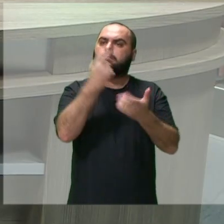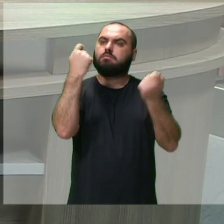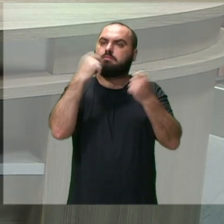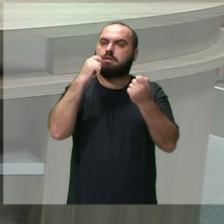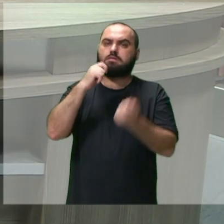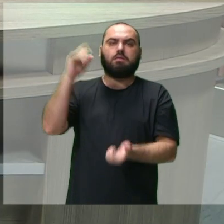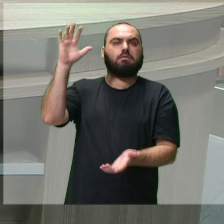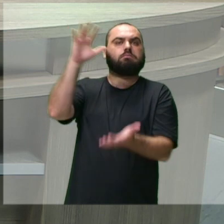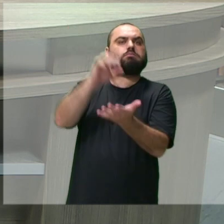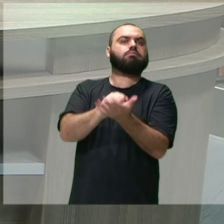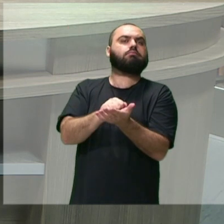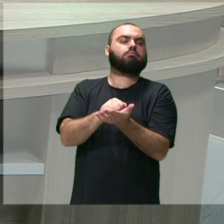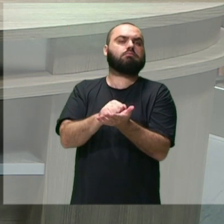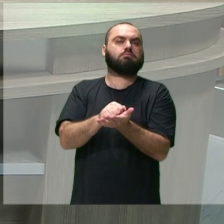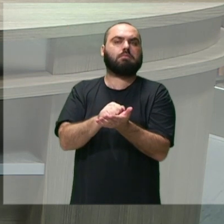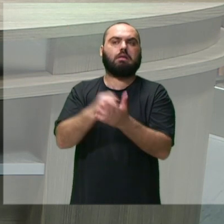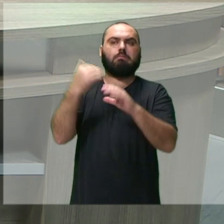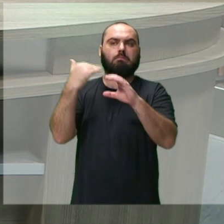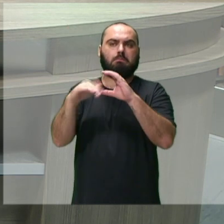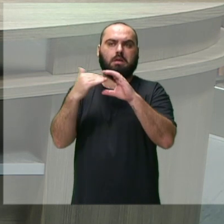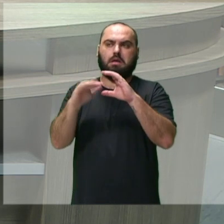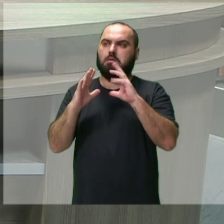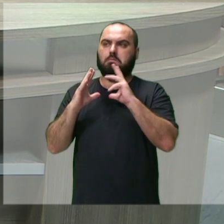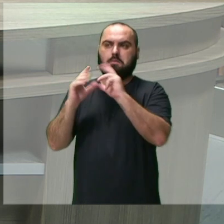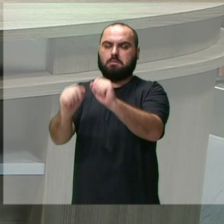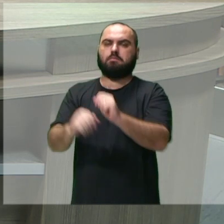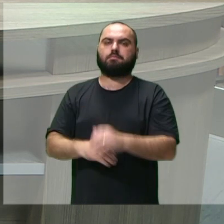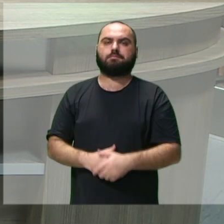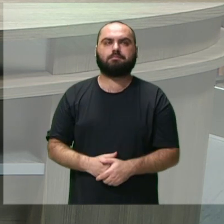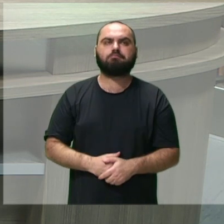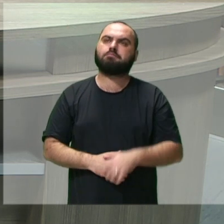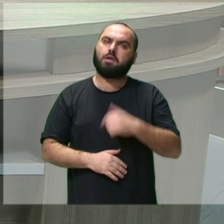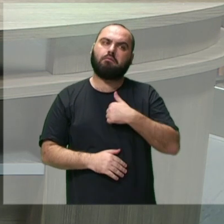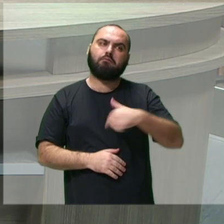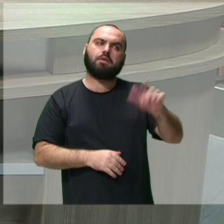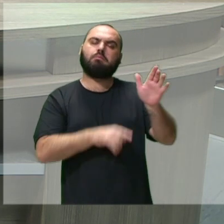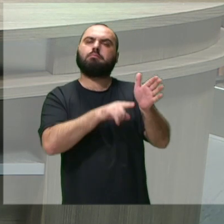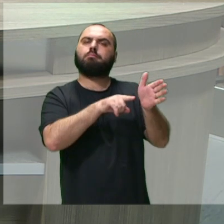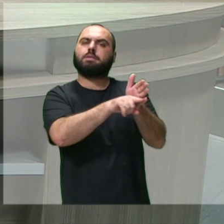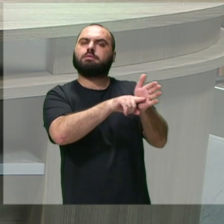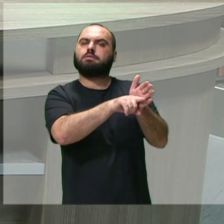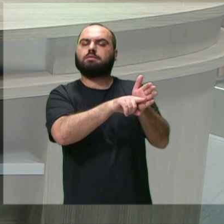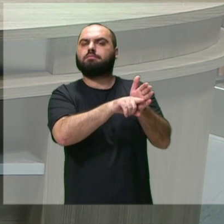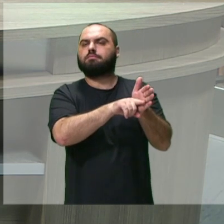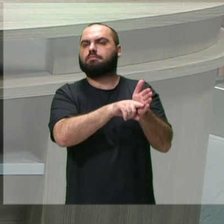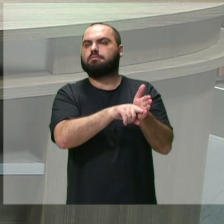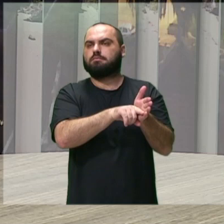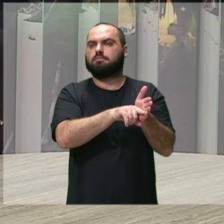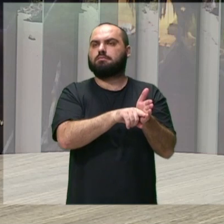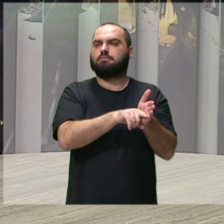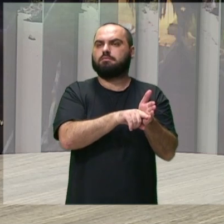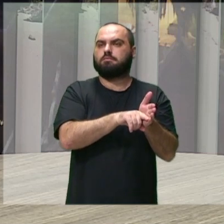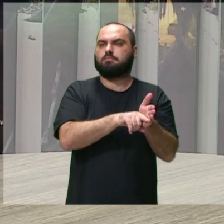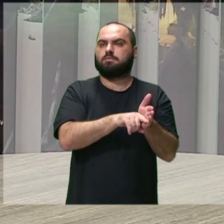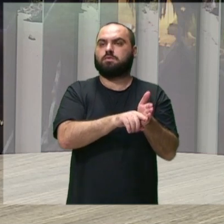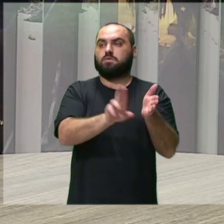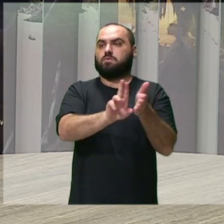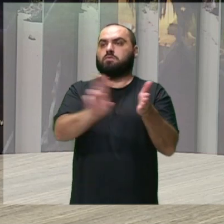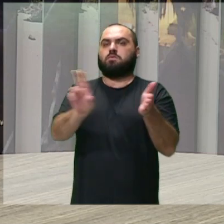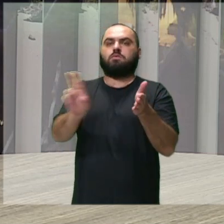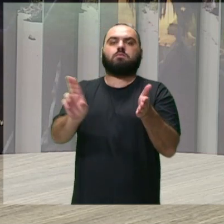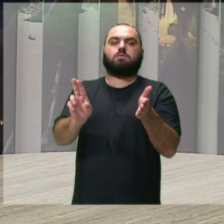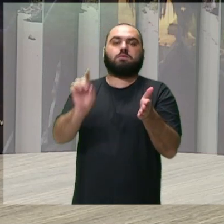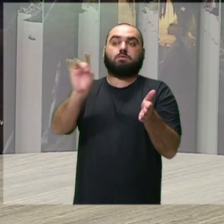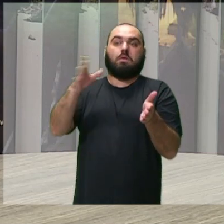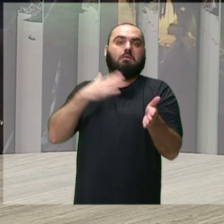registrar e-mail, enfim. E fui pesquisar, achava que um nome esdrúxulo como esse, só